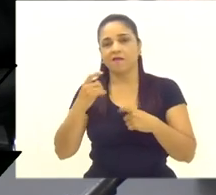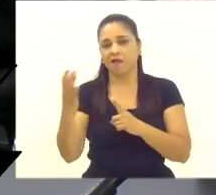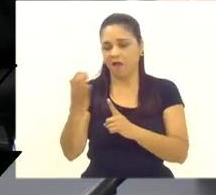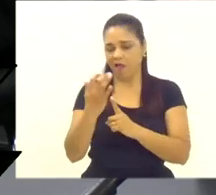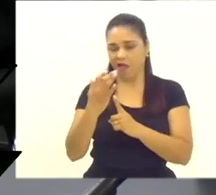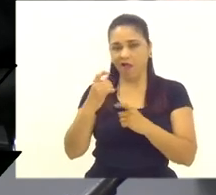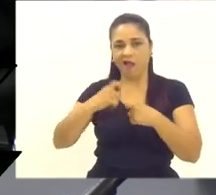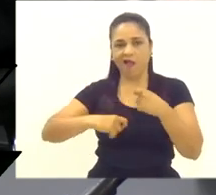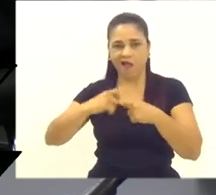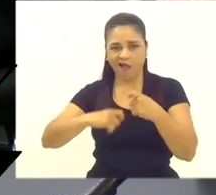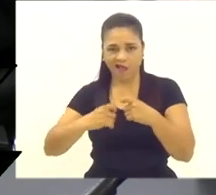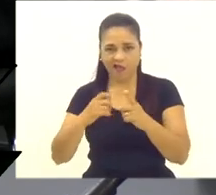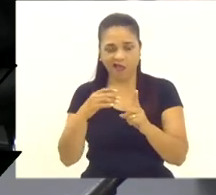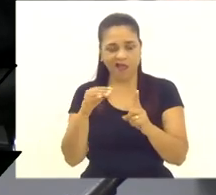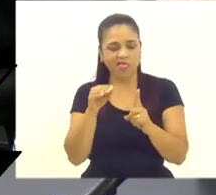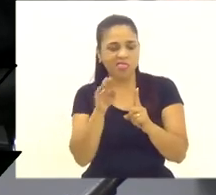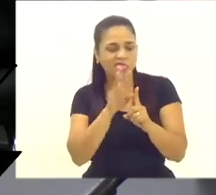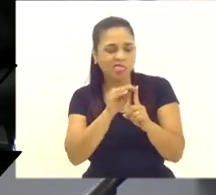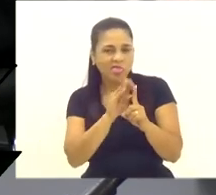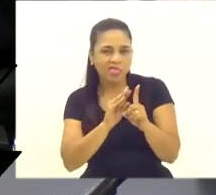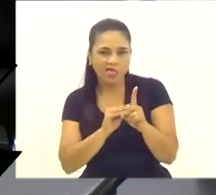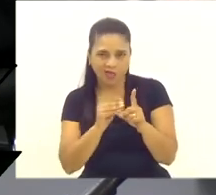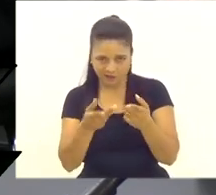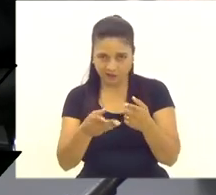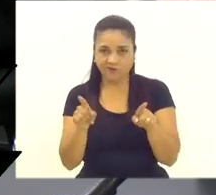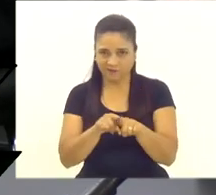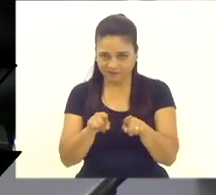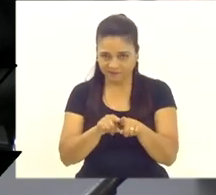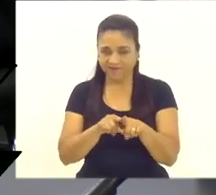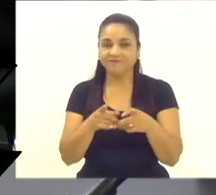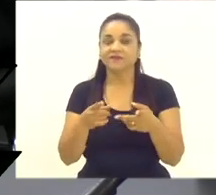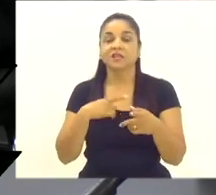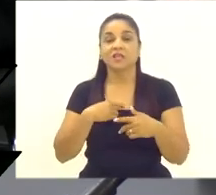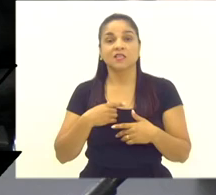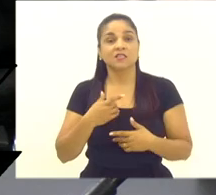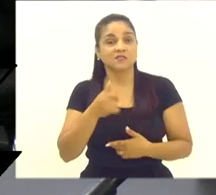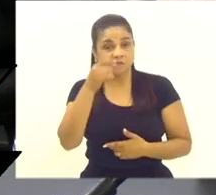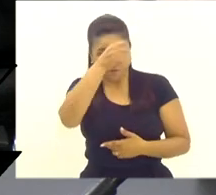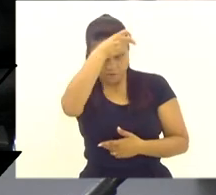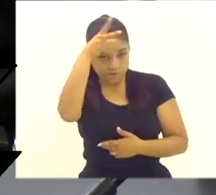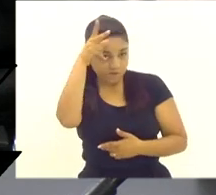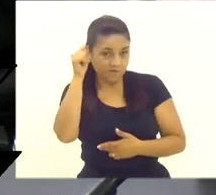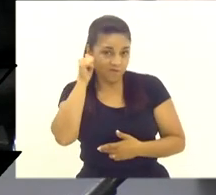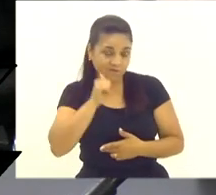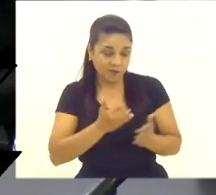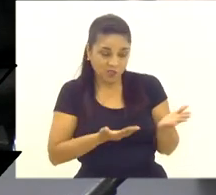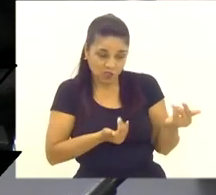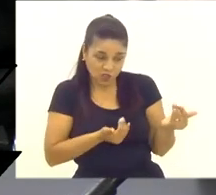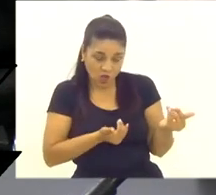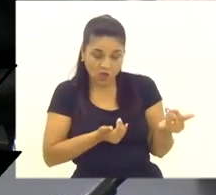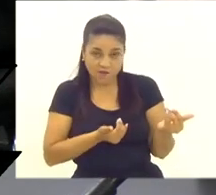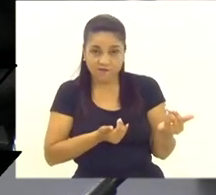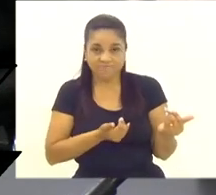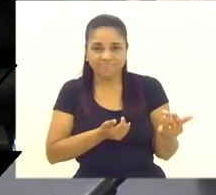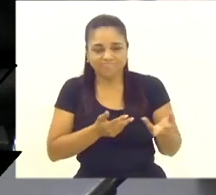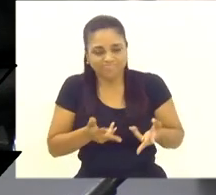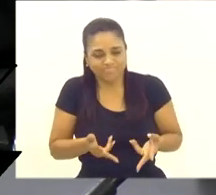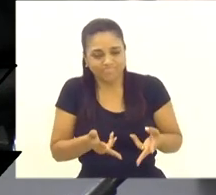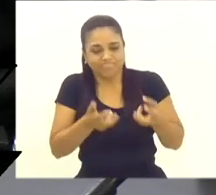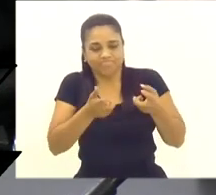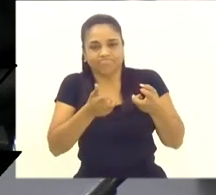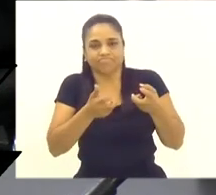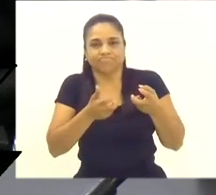E aí tem um dado interessante que as prefeitas mais jovens são as que percebem mais os casos de